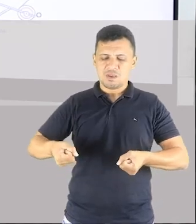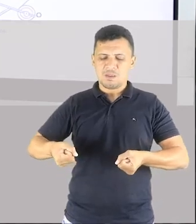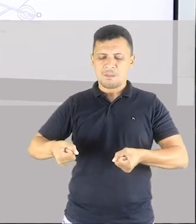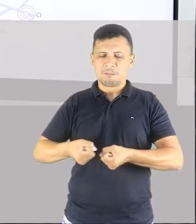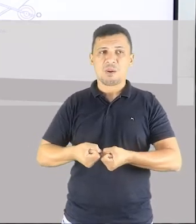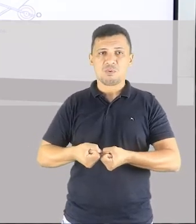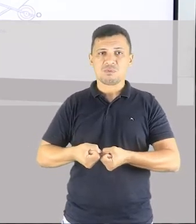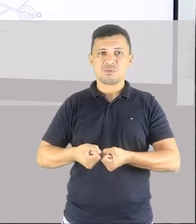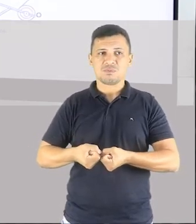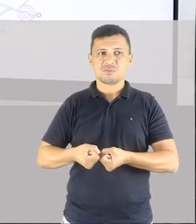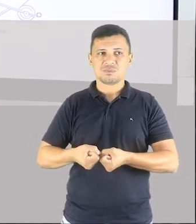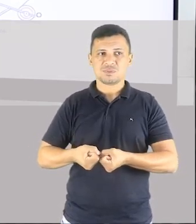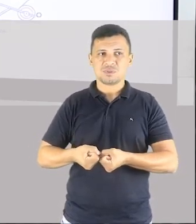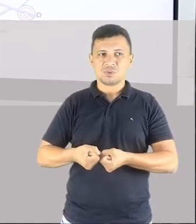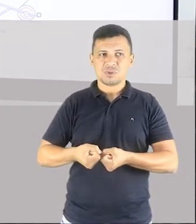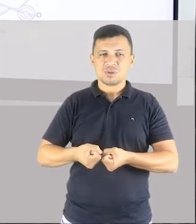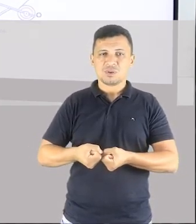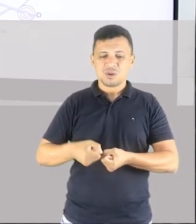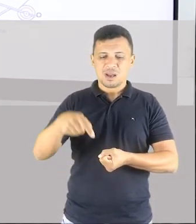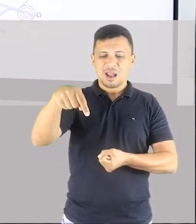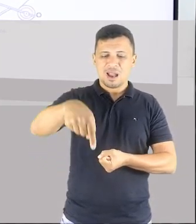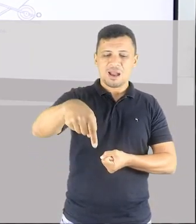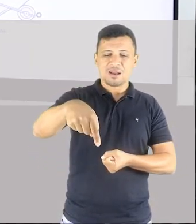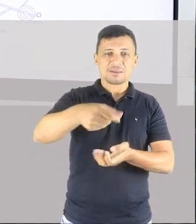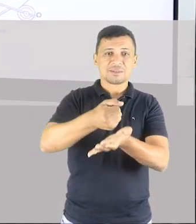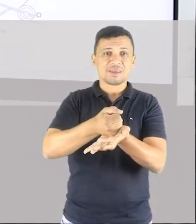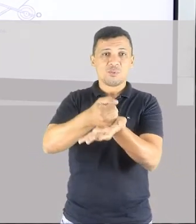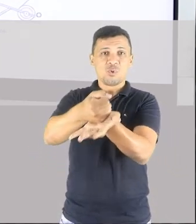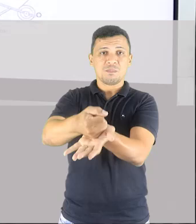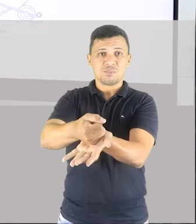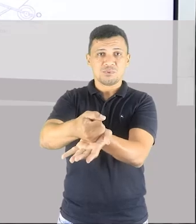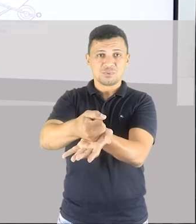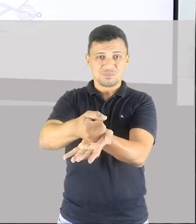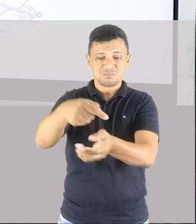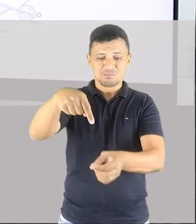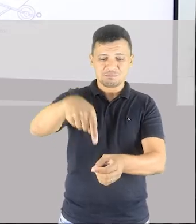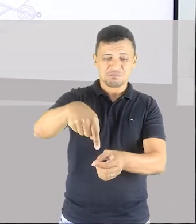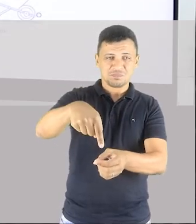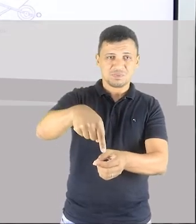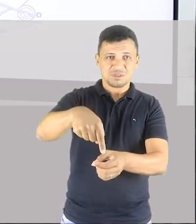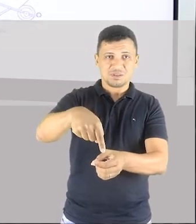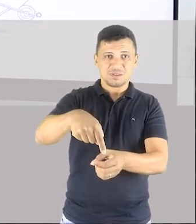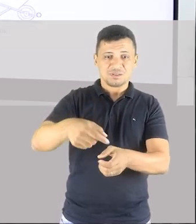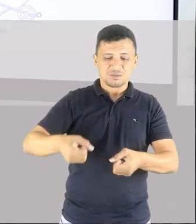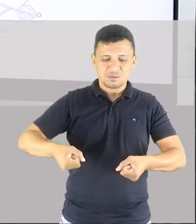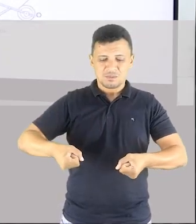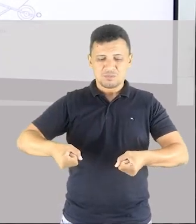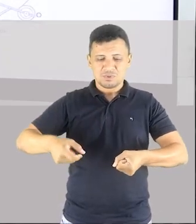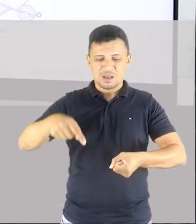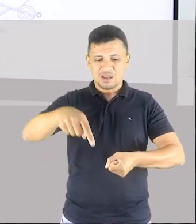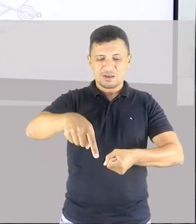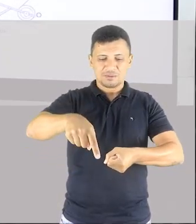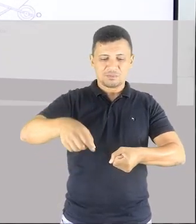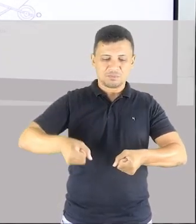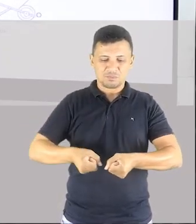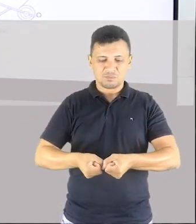ó. O ponto de apoio é esse aqui, é onde a ferramenta vai girar em torno dele. E o que